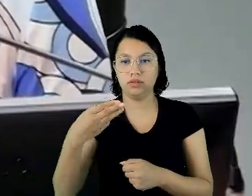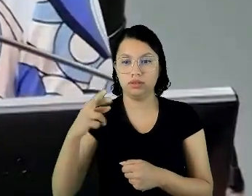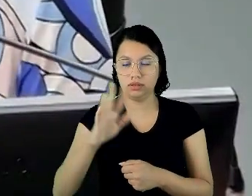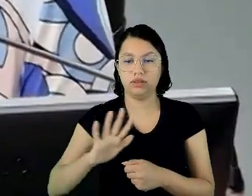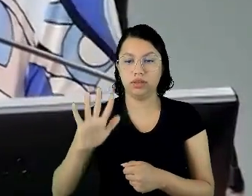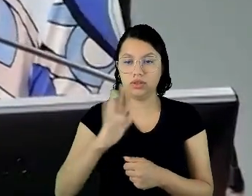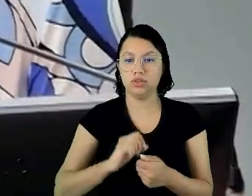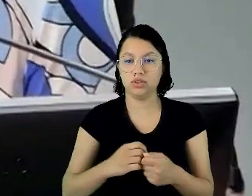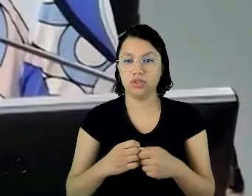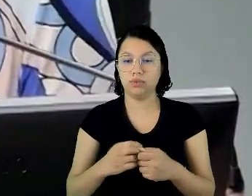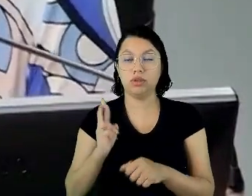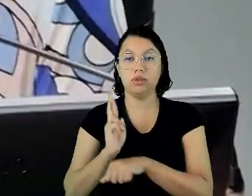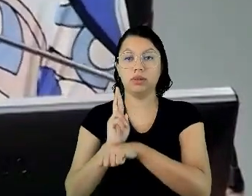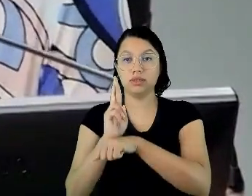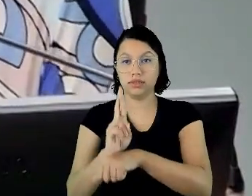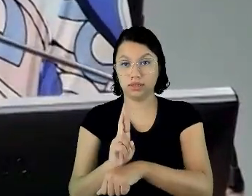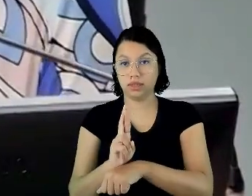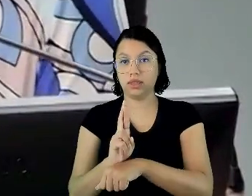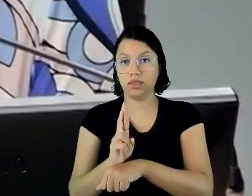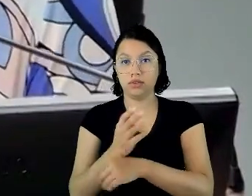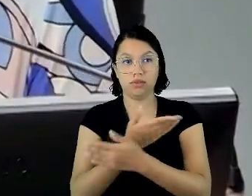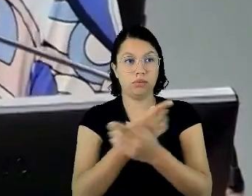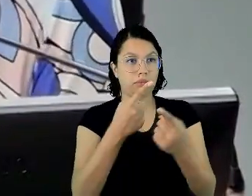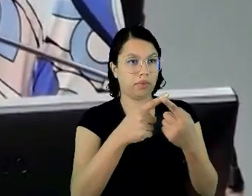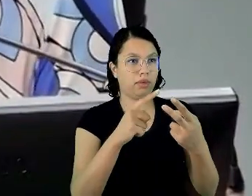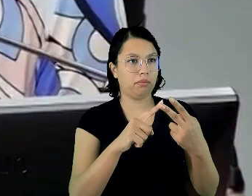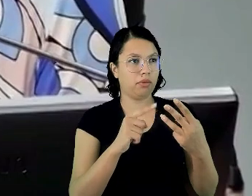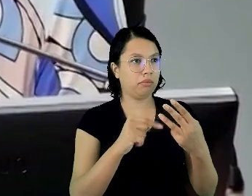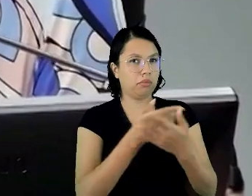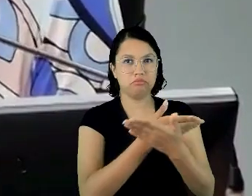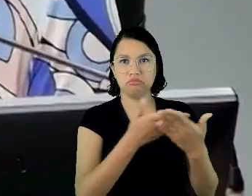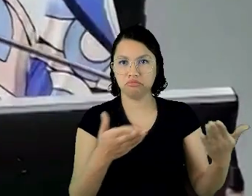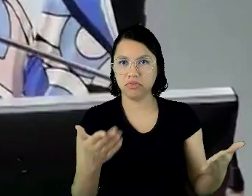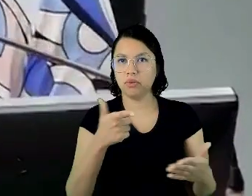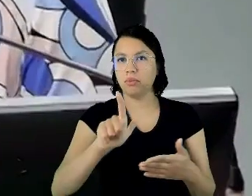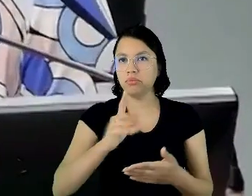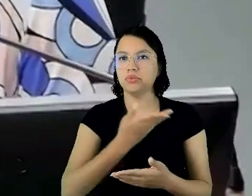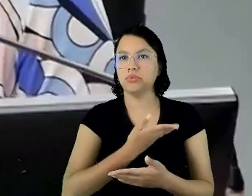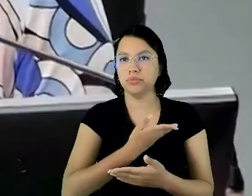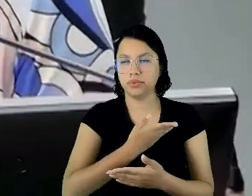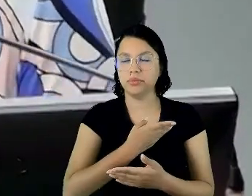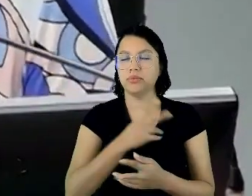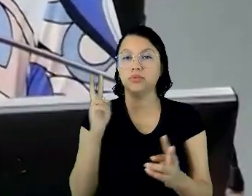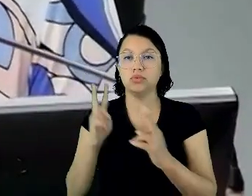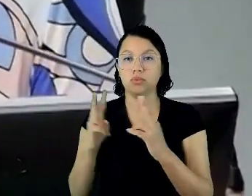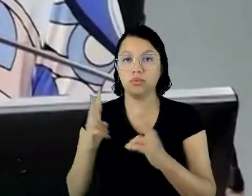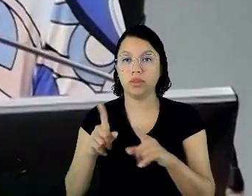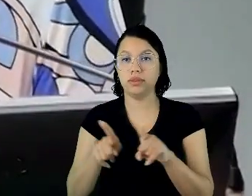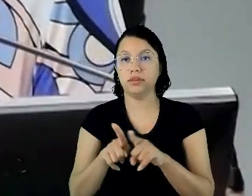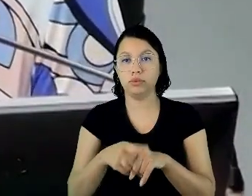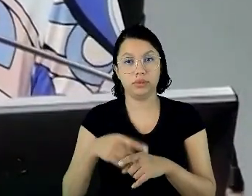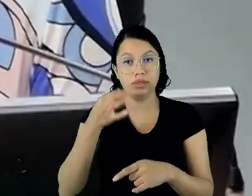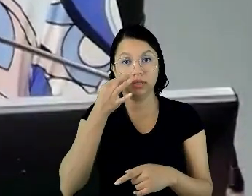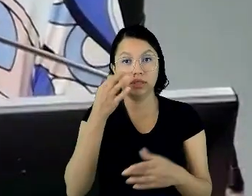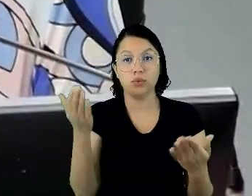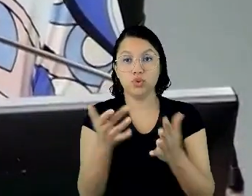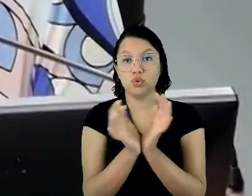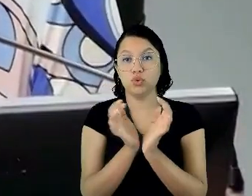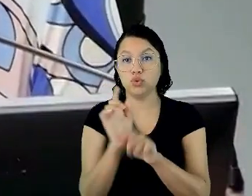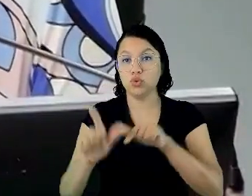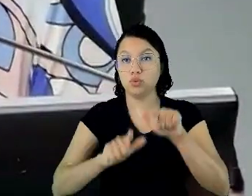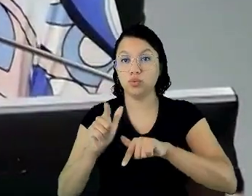doutora Janaína e outros colegas que estão online. Esse grupo tem trabalhado durante todo esse ano,